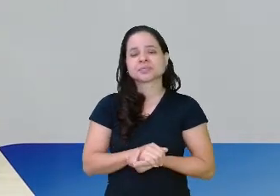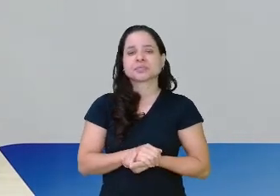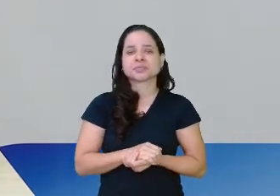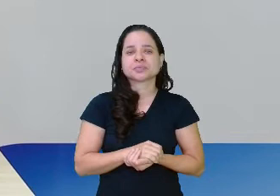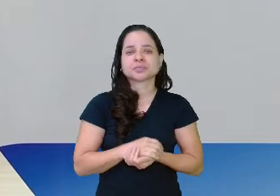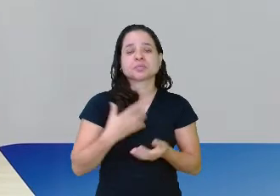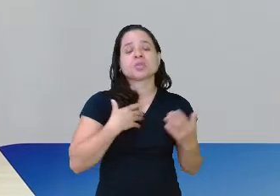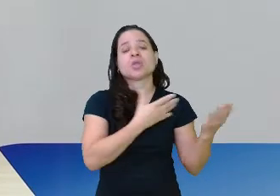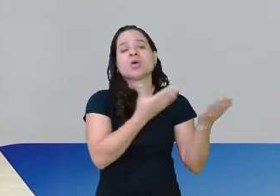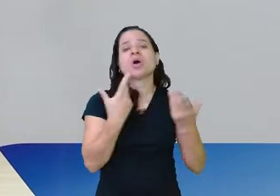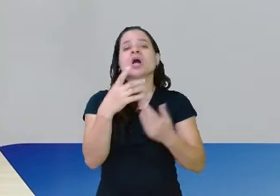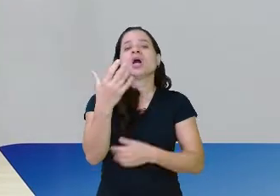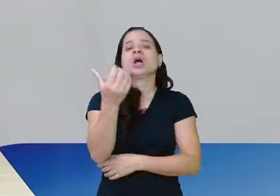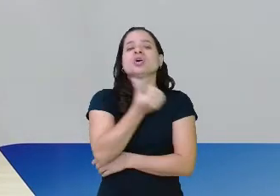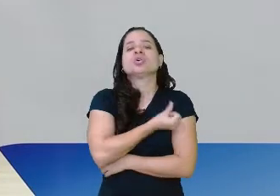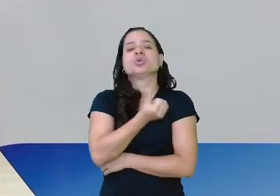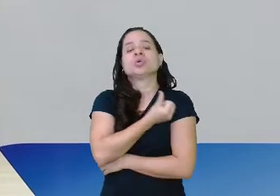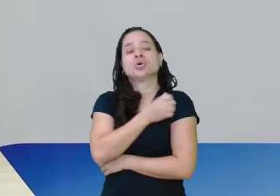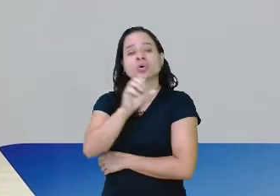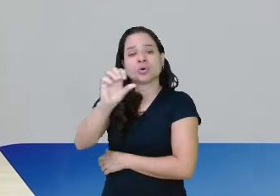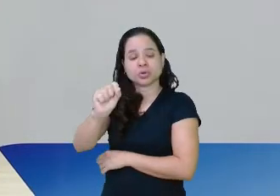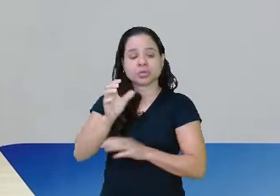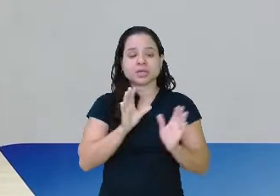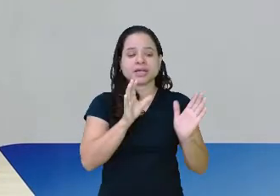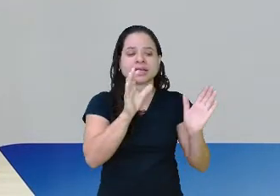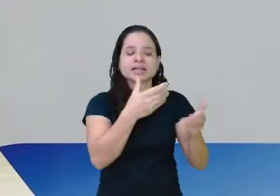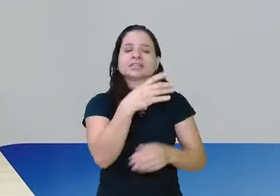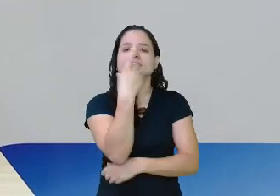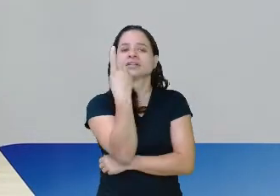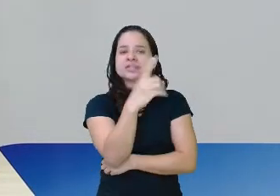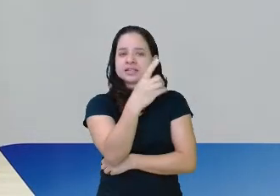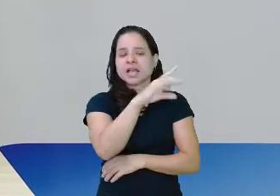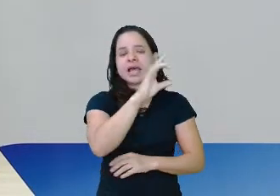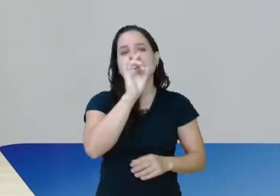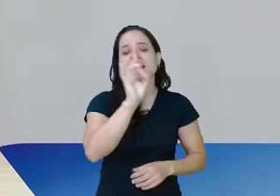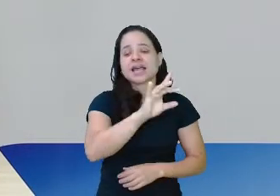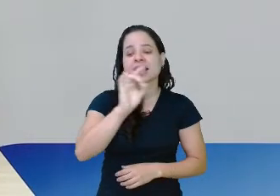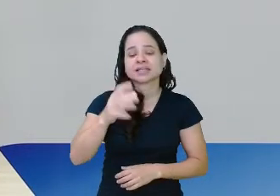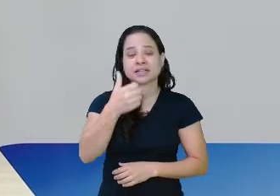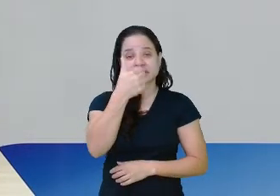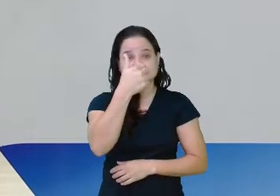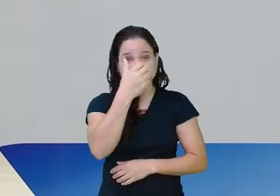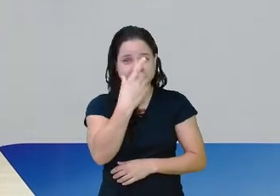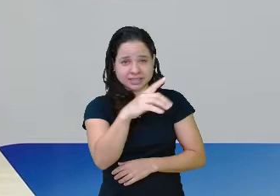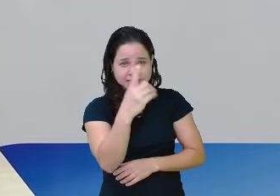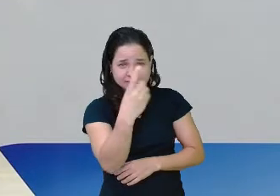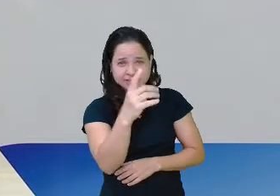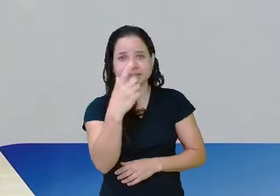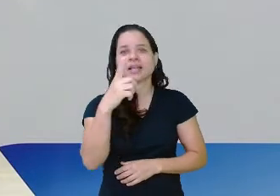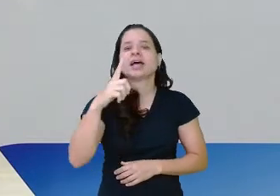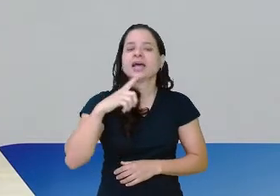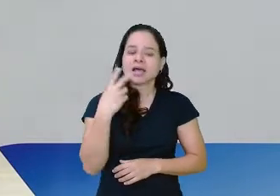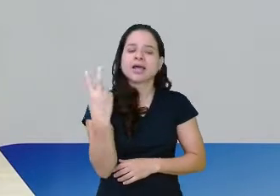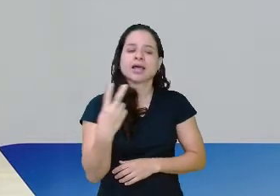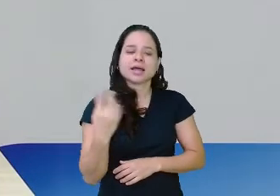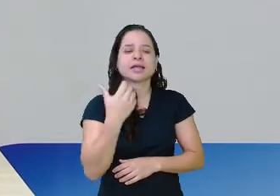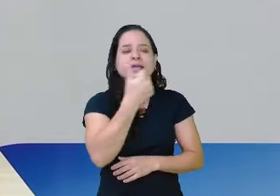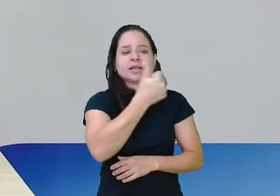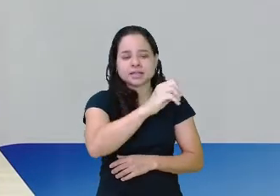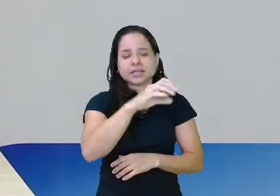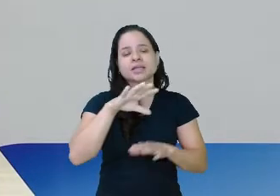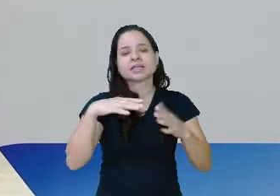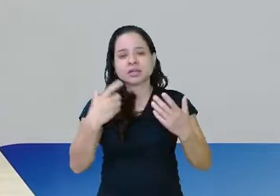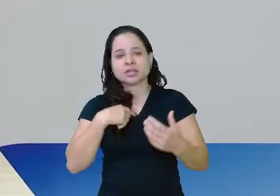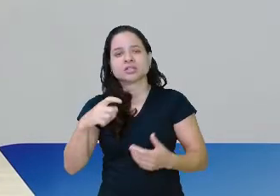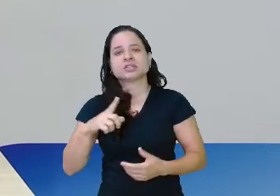venho para o número 8, está na classe da dezena. Cada dezena vale 10. Eu tenho 8 dezenas,